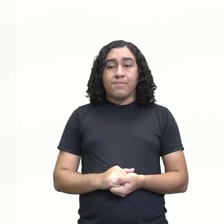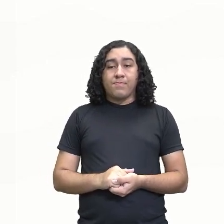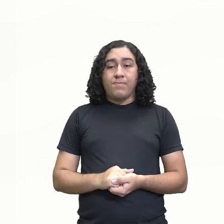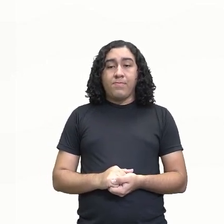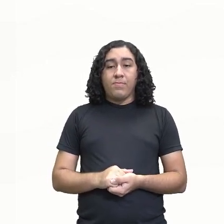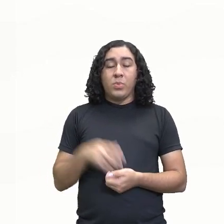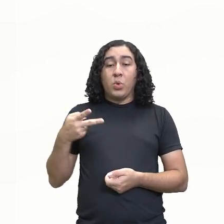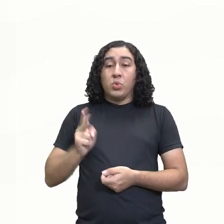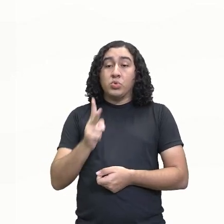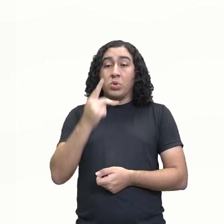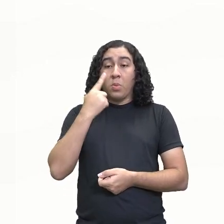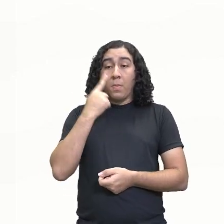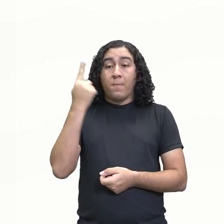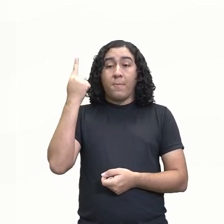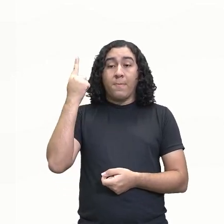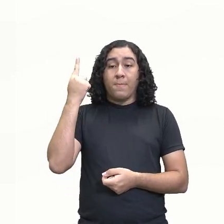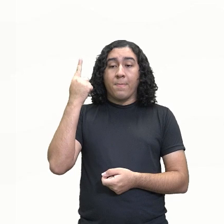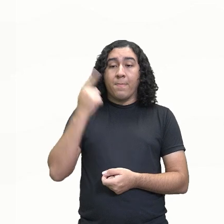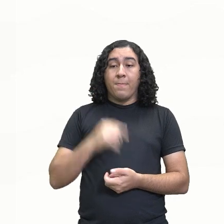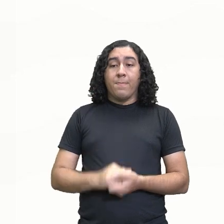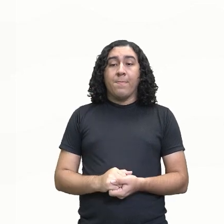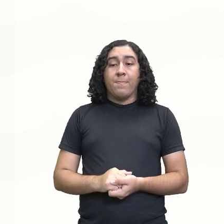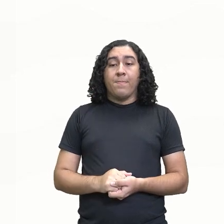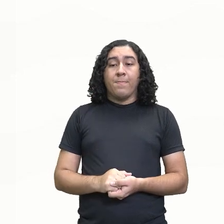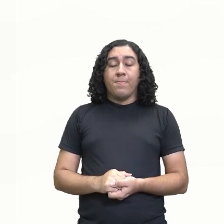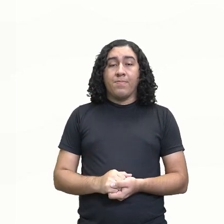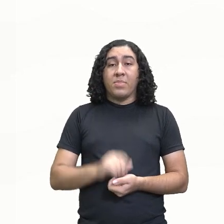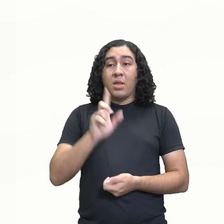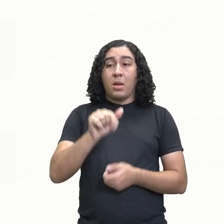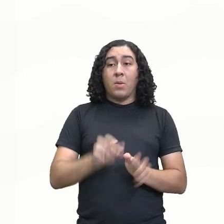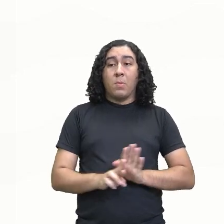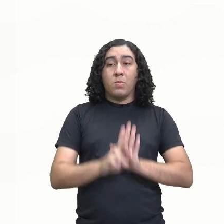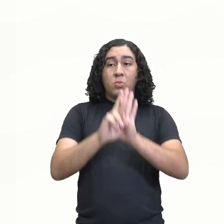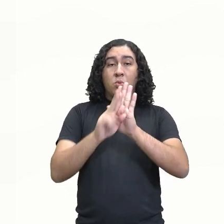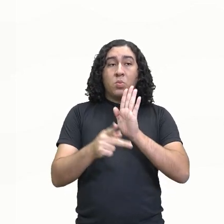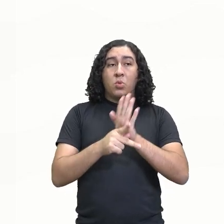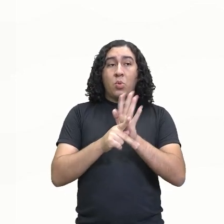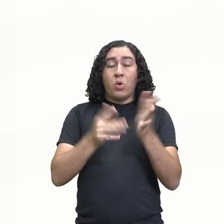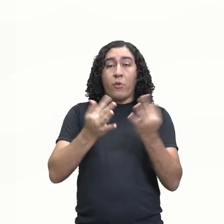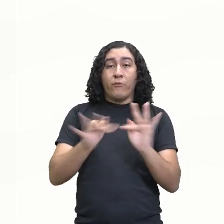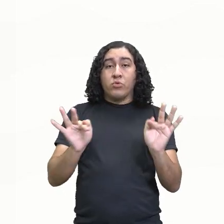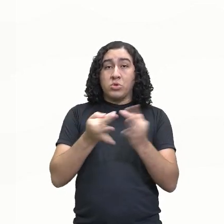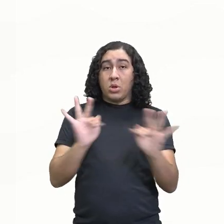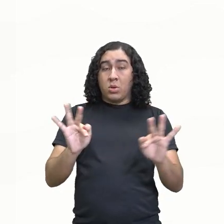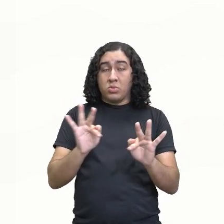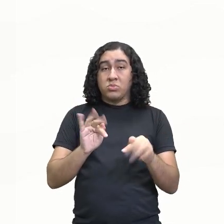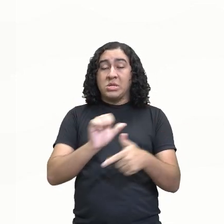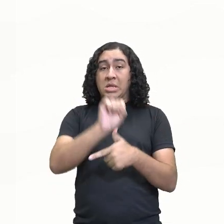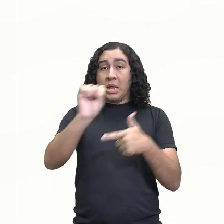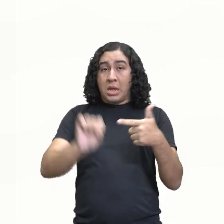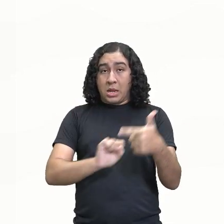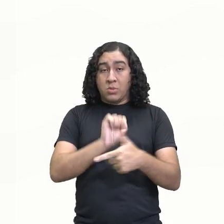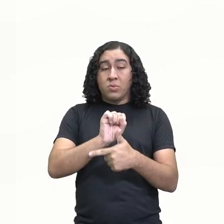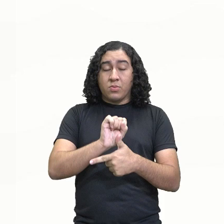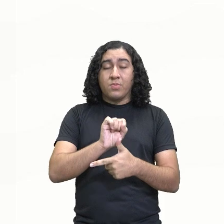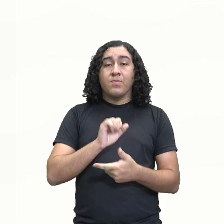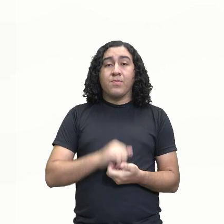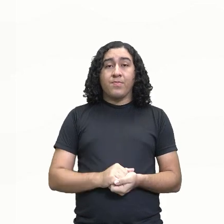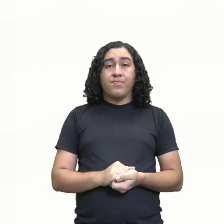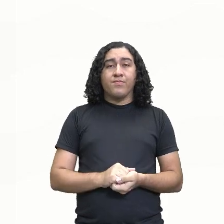pouco mais, o que é que nós vemos aqui? Nós vemos a representação da função seno, tanto no